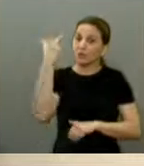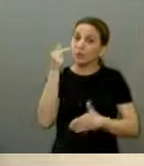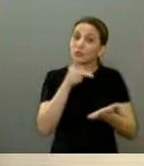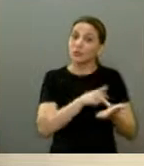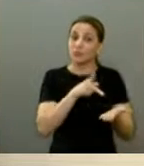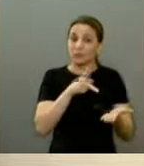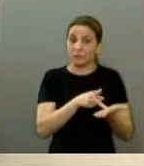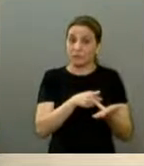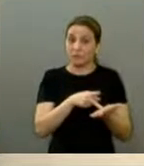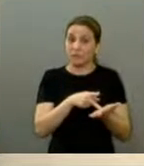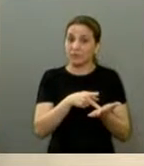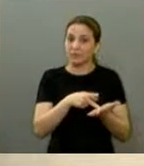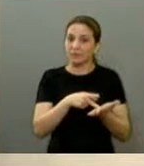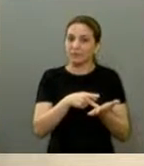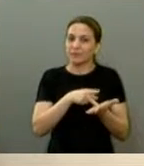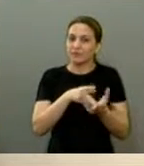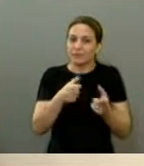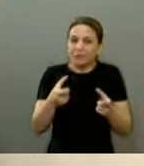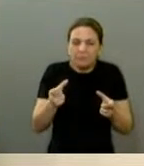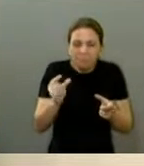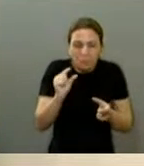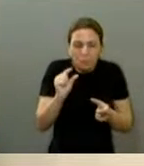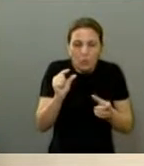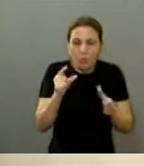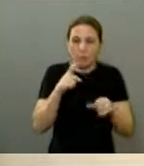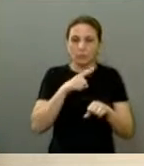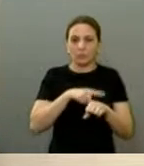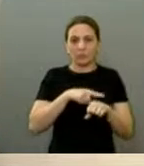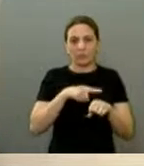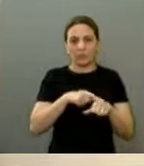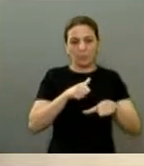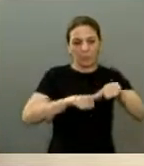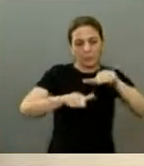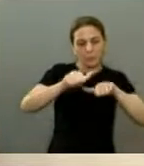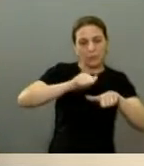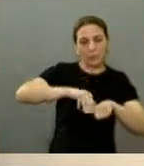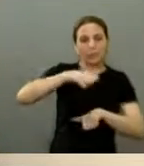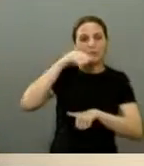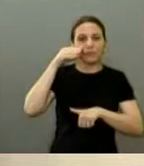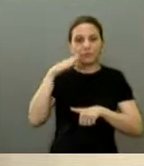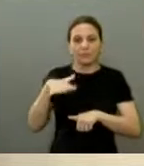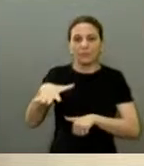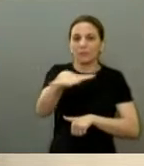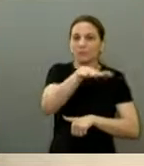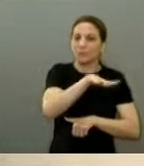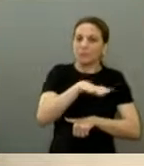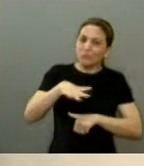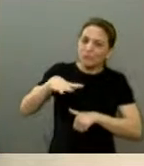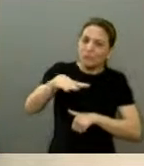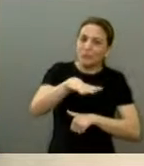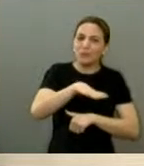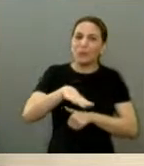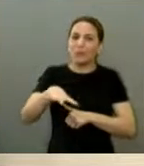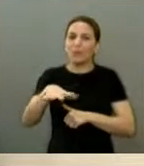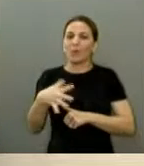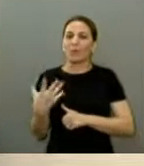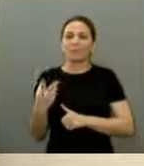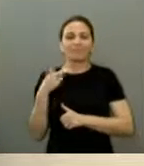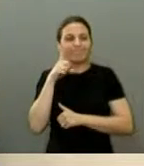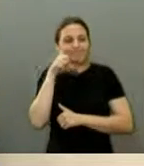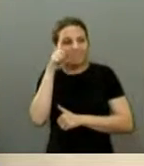Eles tiveram um prazo extremamente pequeno para fazer isso, numa área extremamente